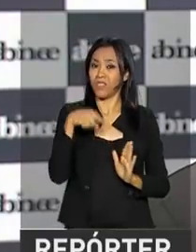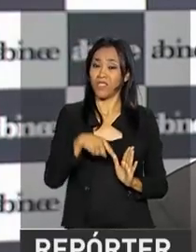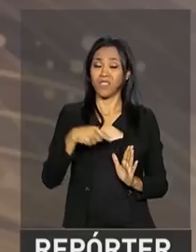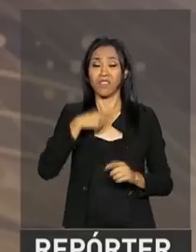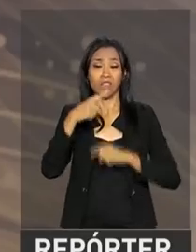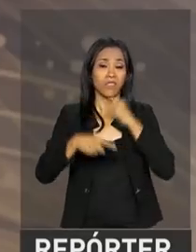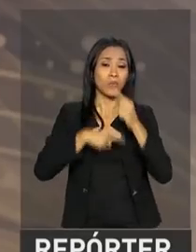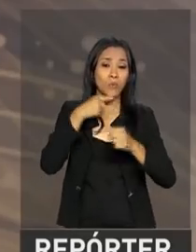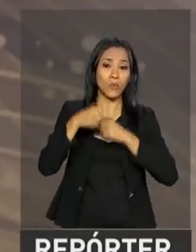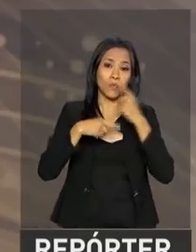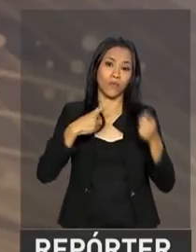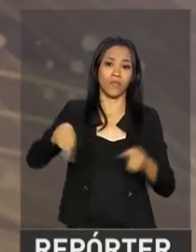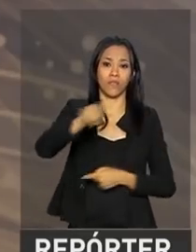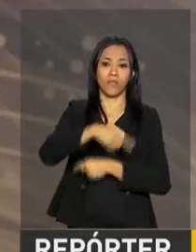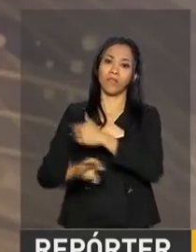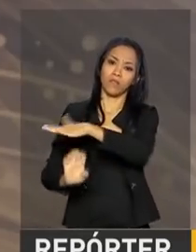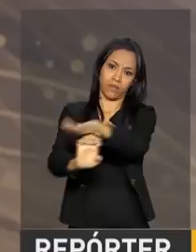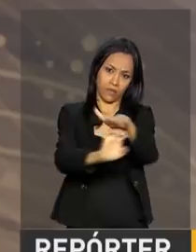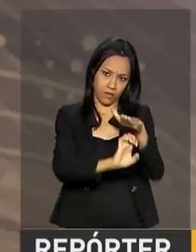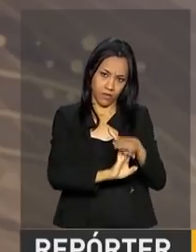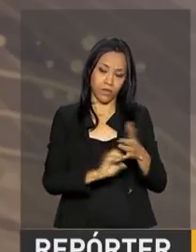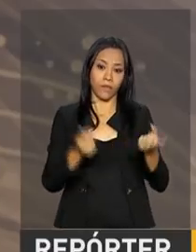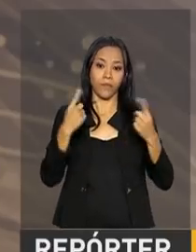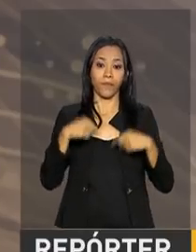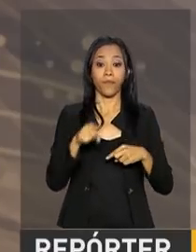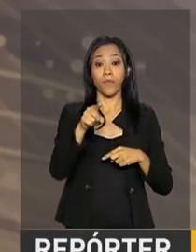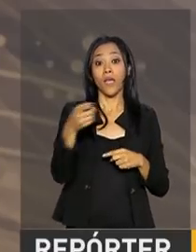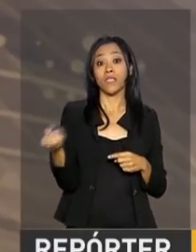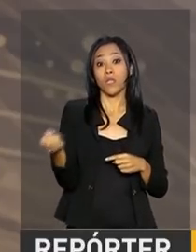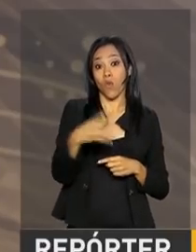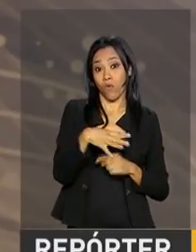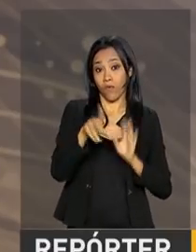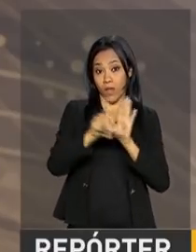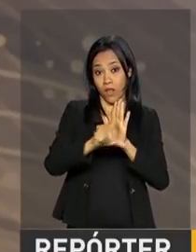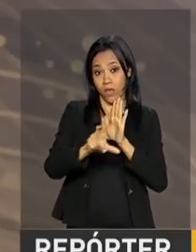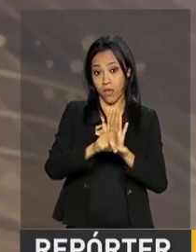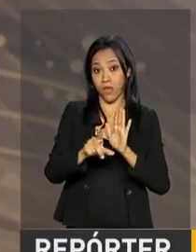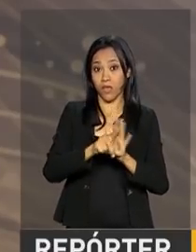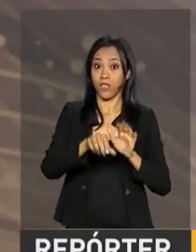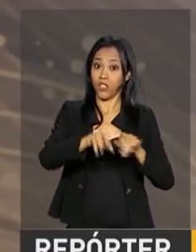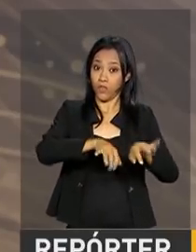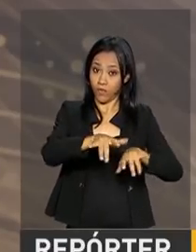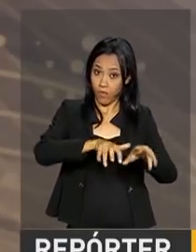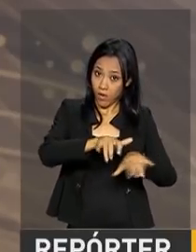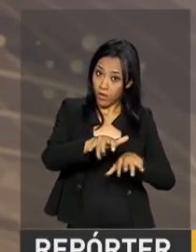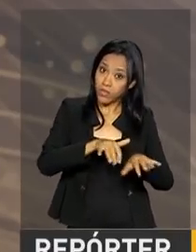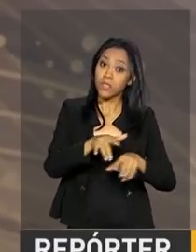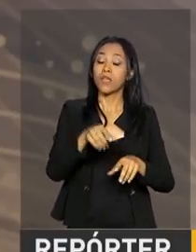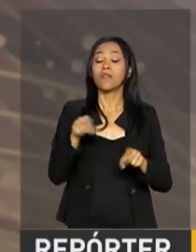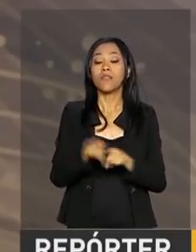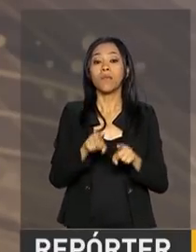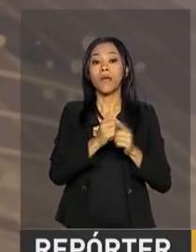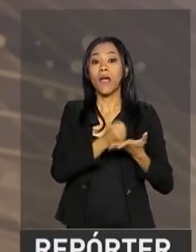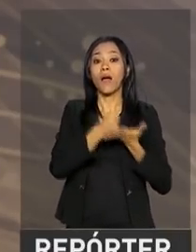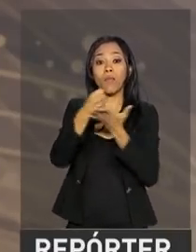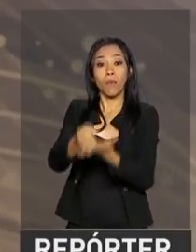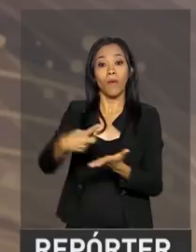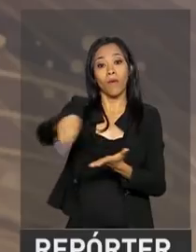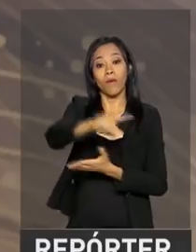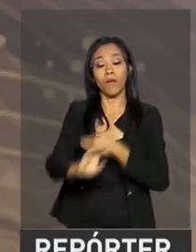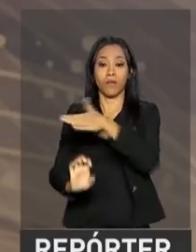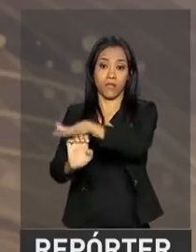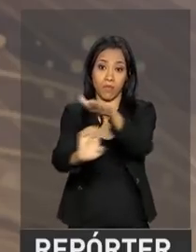no mercado a medida provisória que moderniza a lei de informática também vai permitir que as empresas invistam no desenvolvimento de